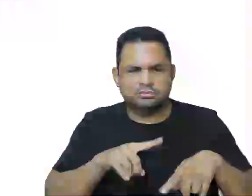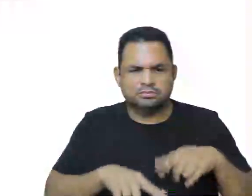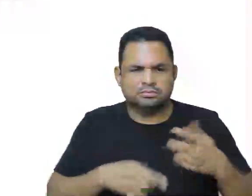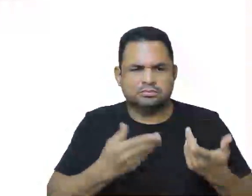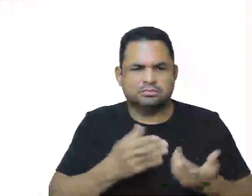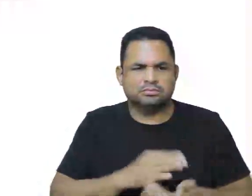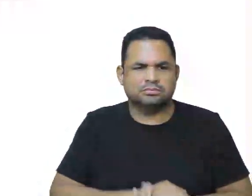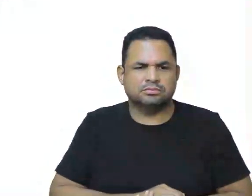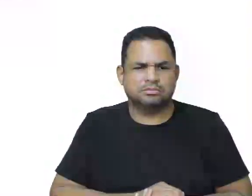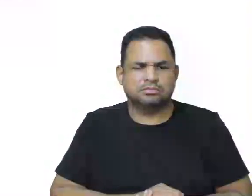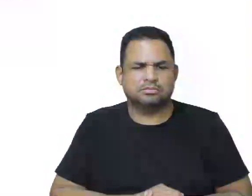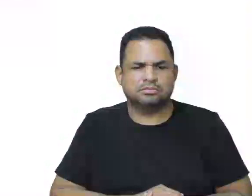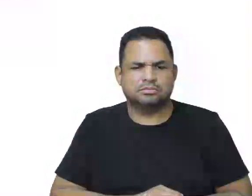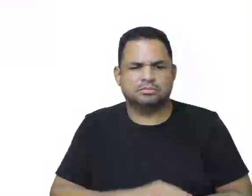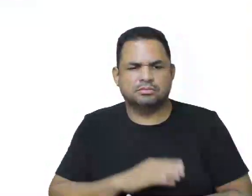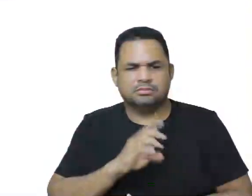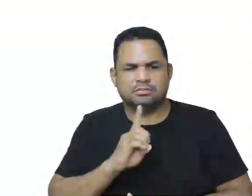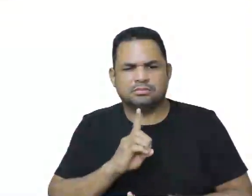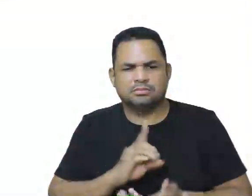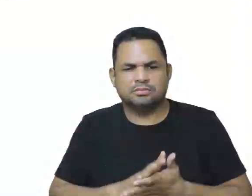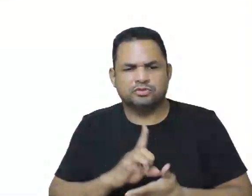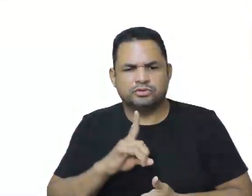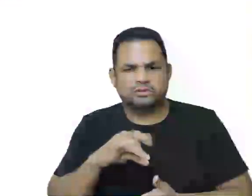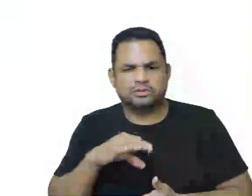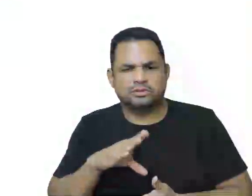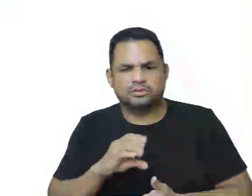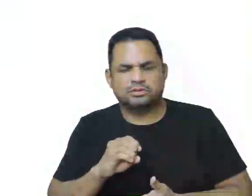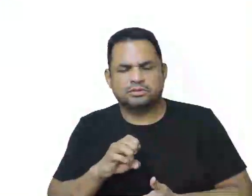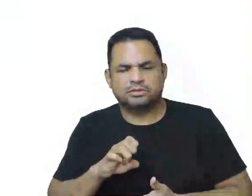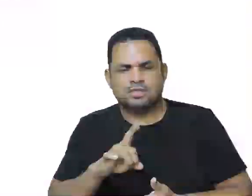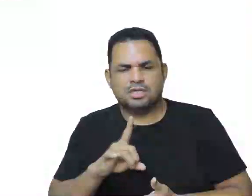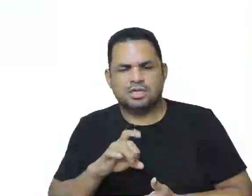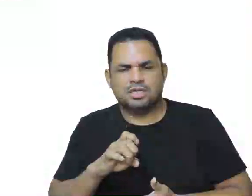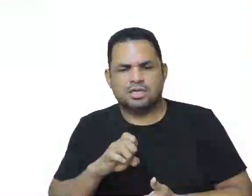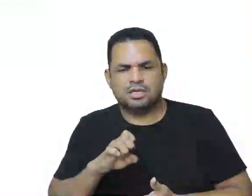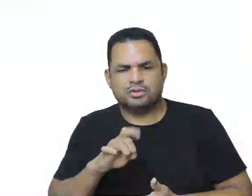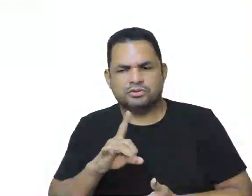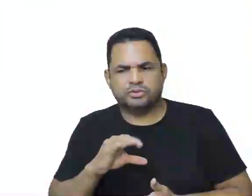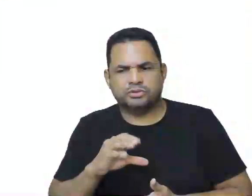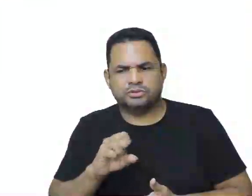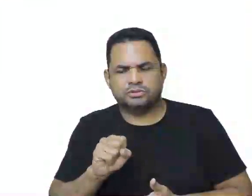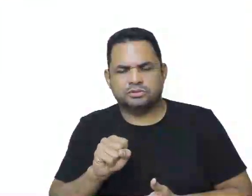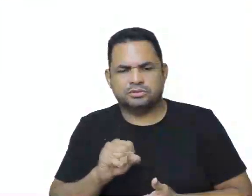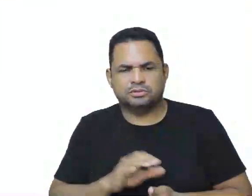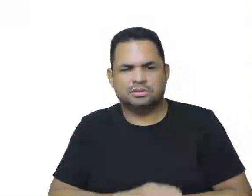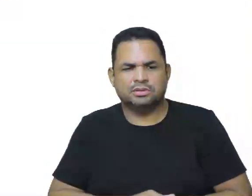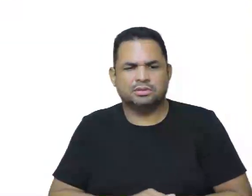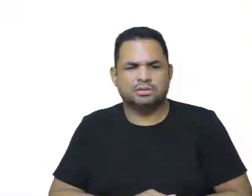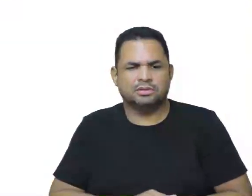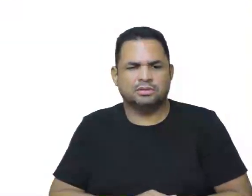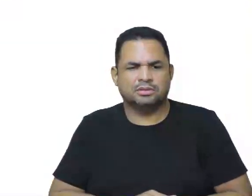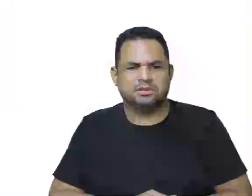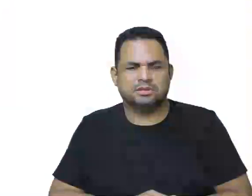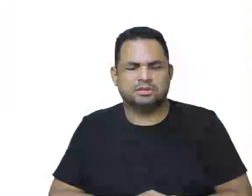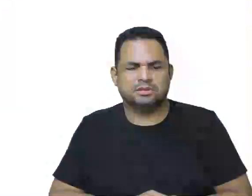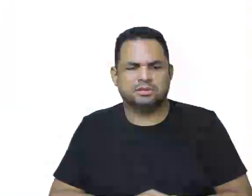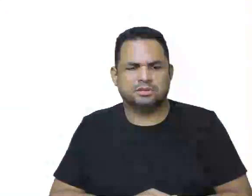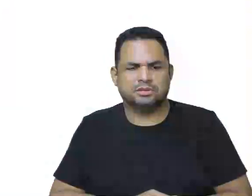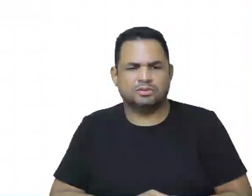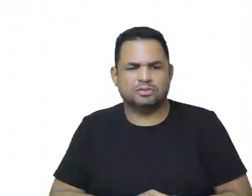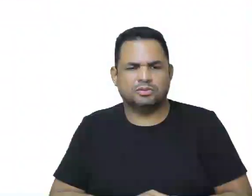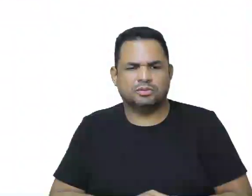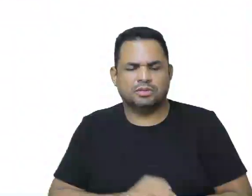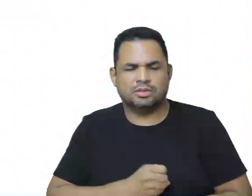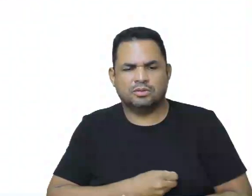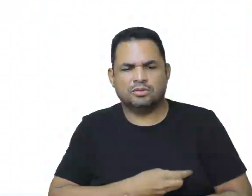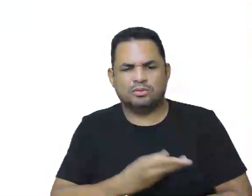pluvial. D, a suscetibilidade a erosões. E a alternativa E,